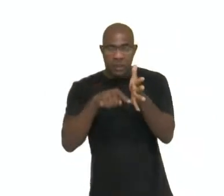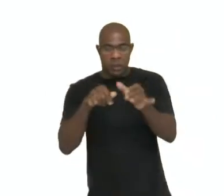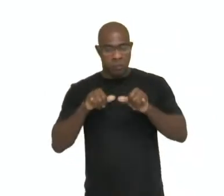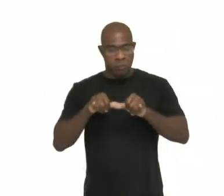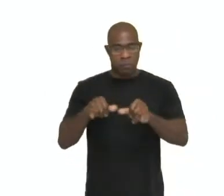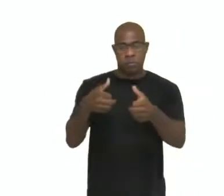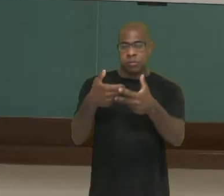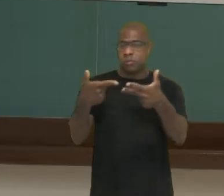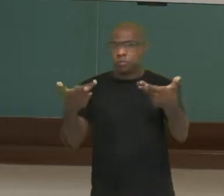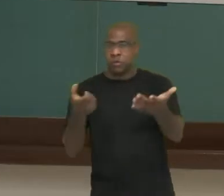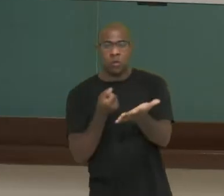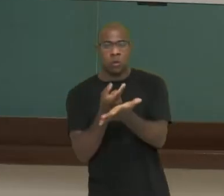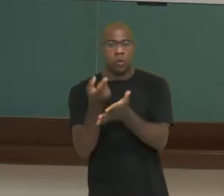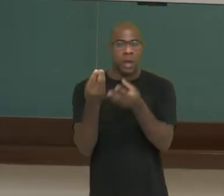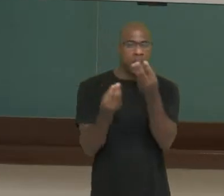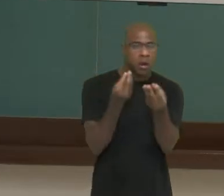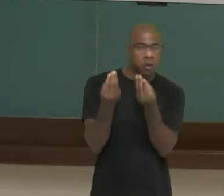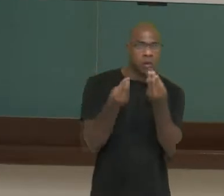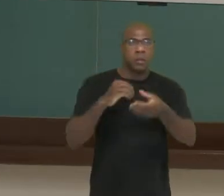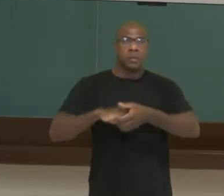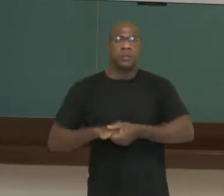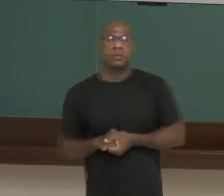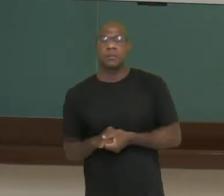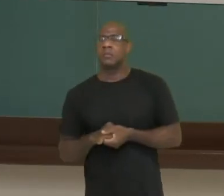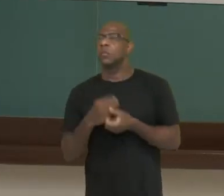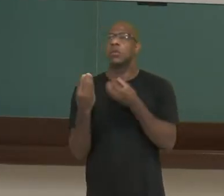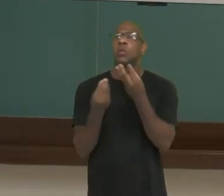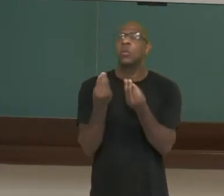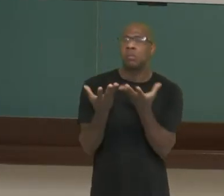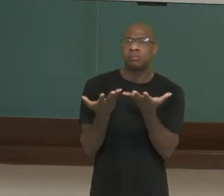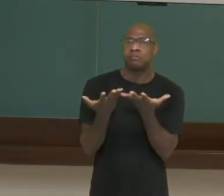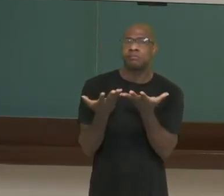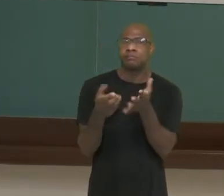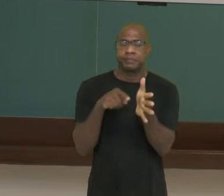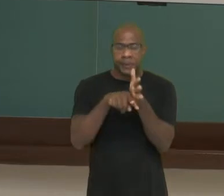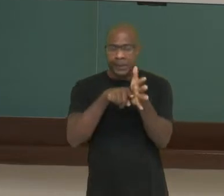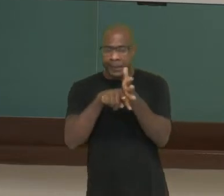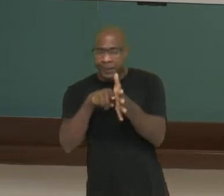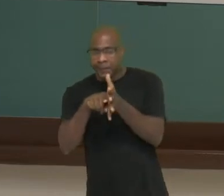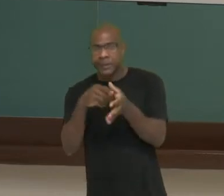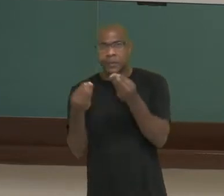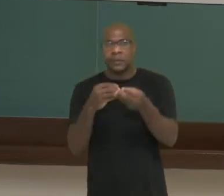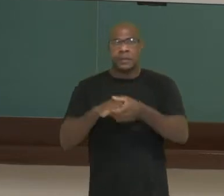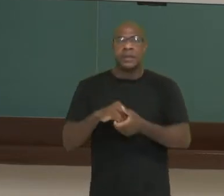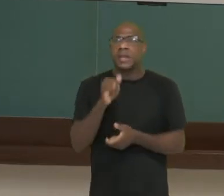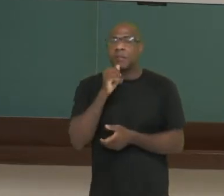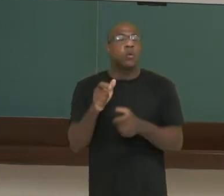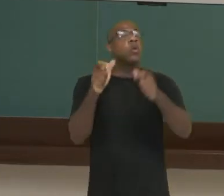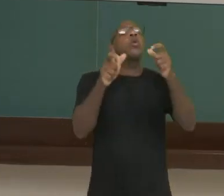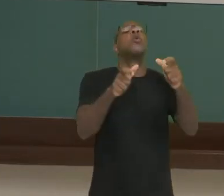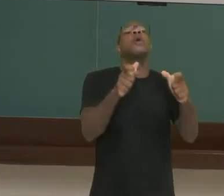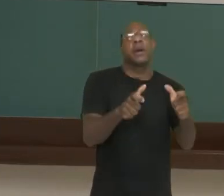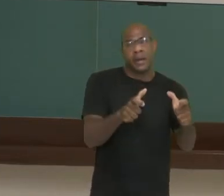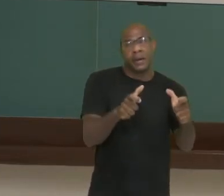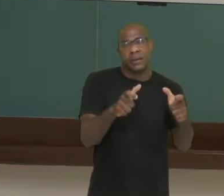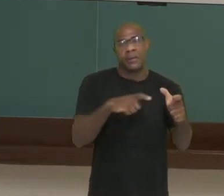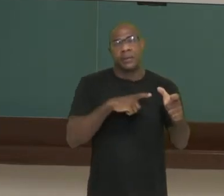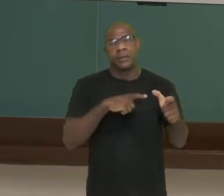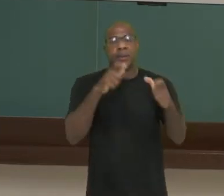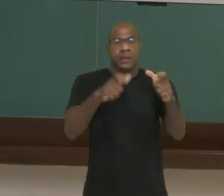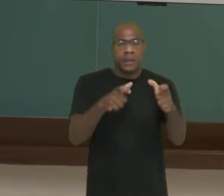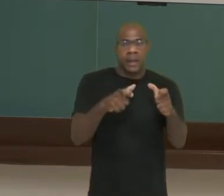mercado. Essa pesquisa, ela pode, mas para que é uma pesquisa de mercado? Por exemplo, eu definir o local onde eu vou fazer um